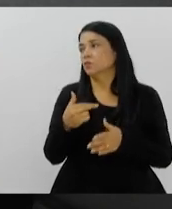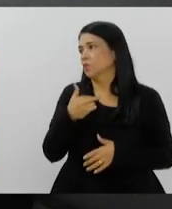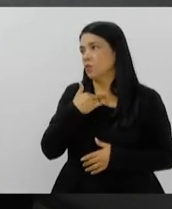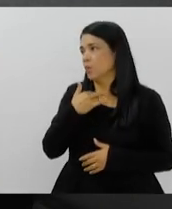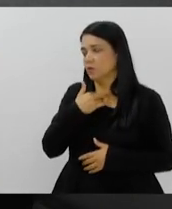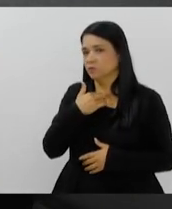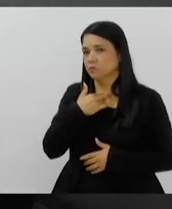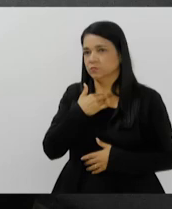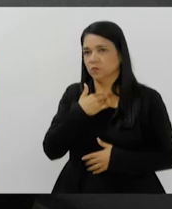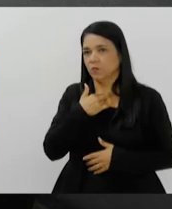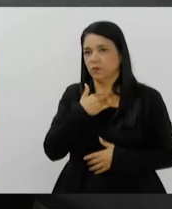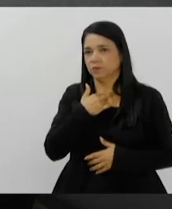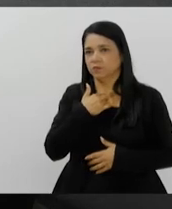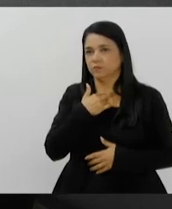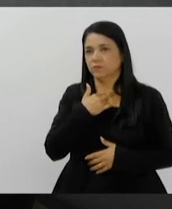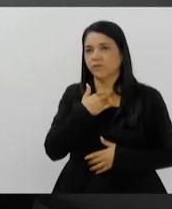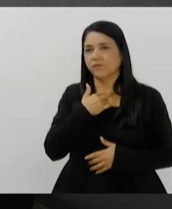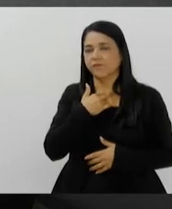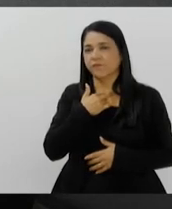Não, tem.